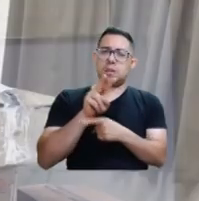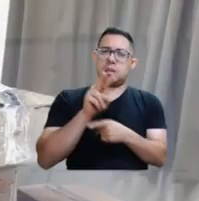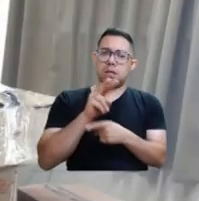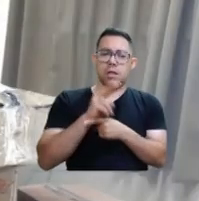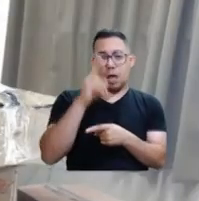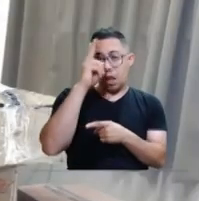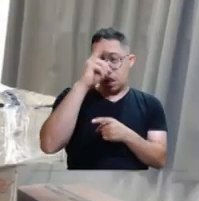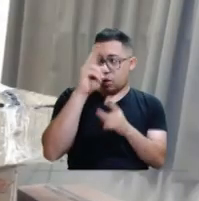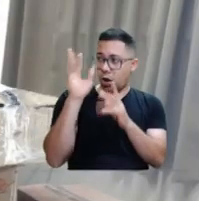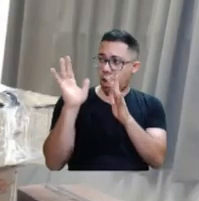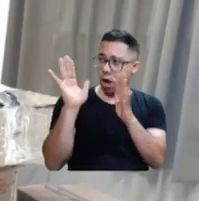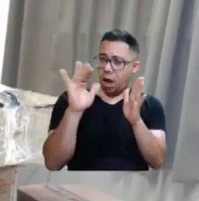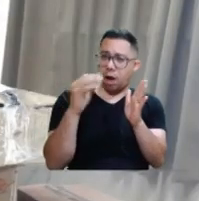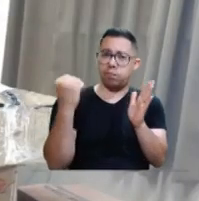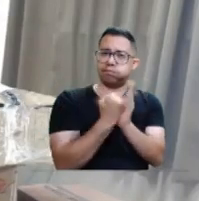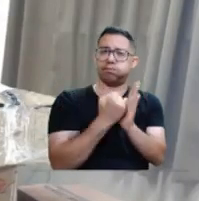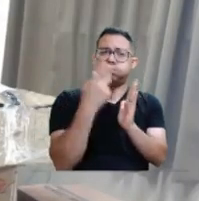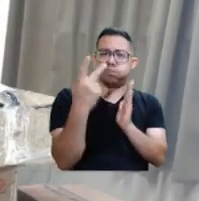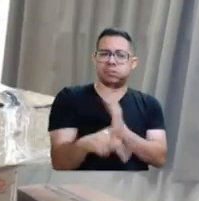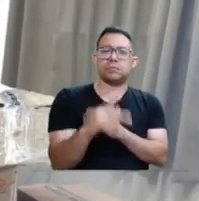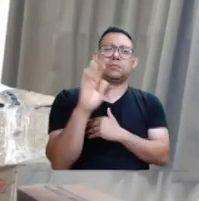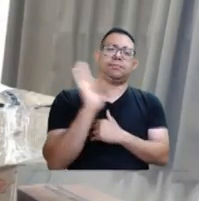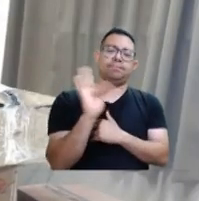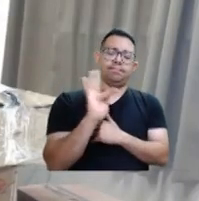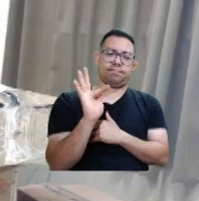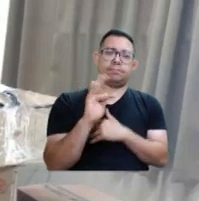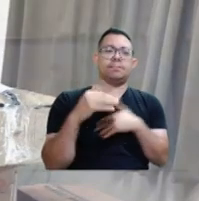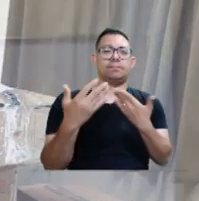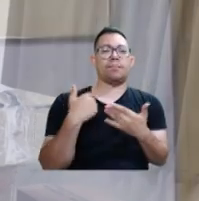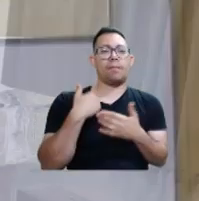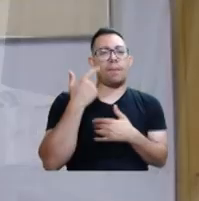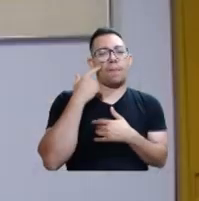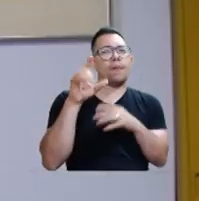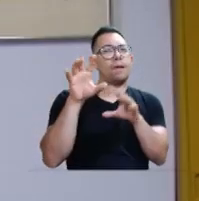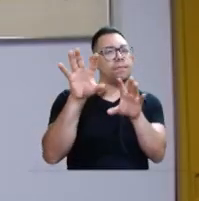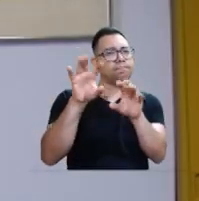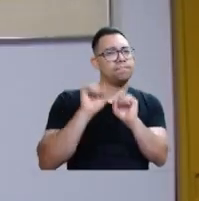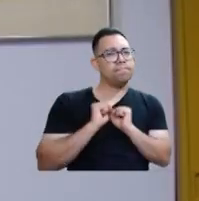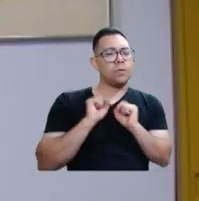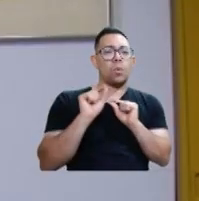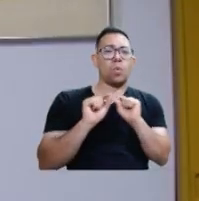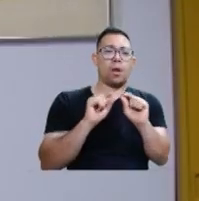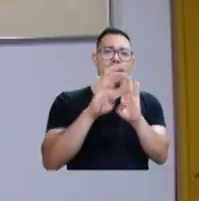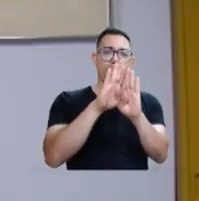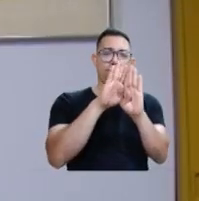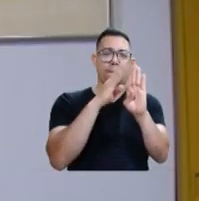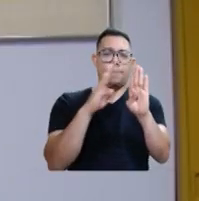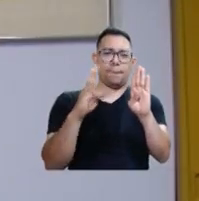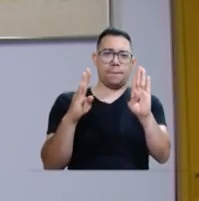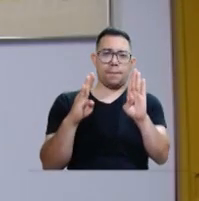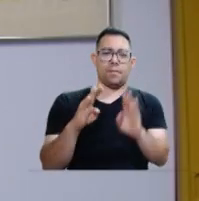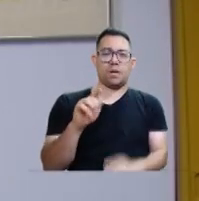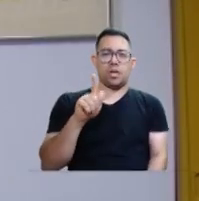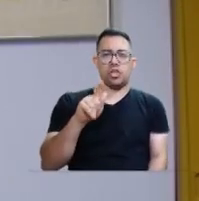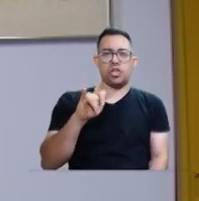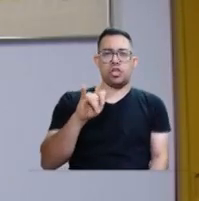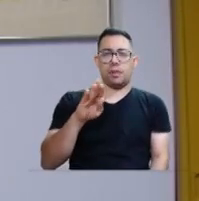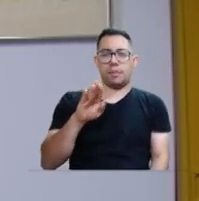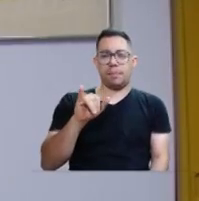atividades de preservação da história local. A primeira coisa que nós fizemos foi incorporar ao acervo